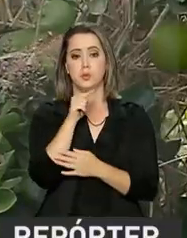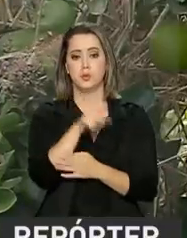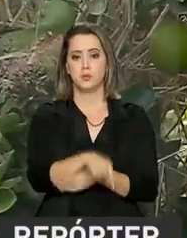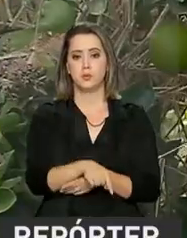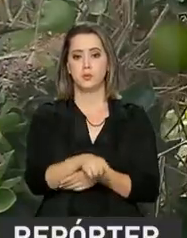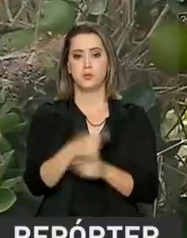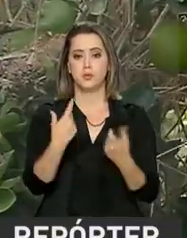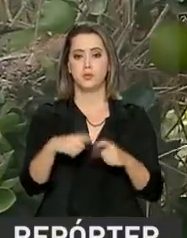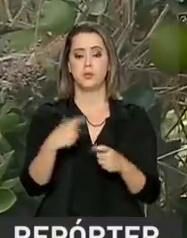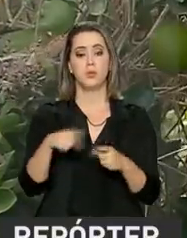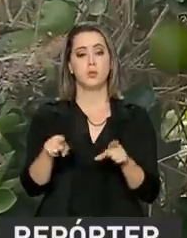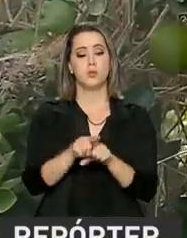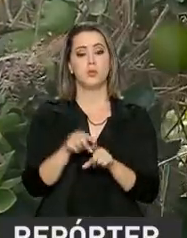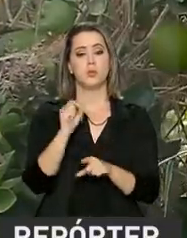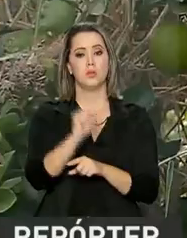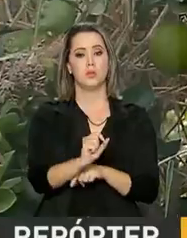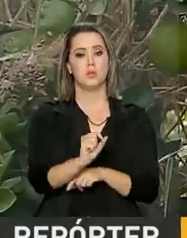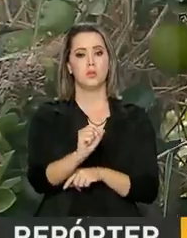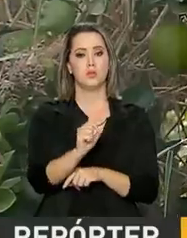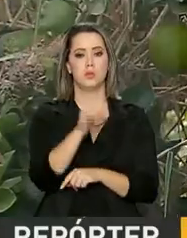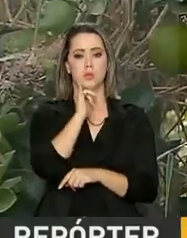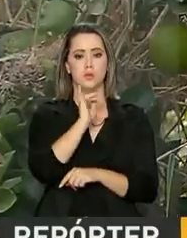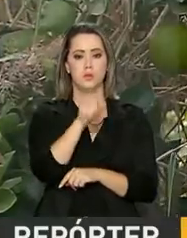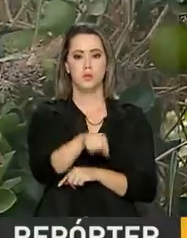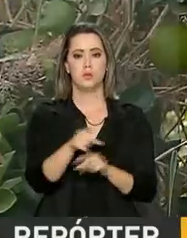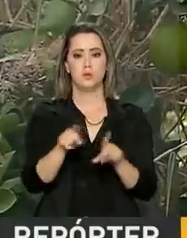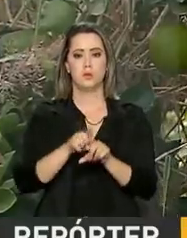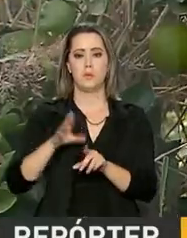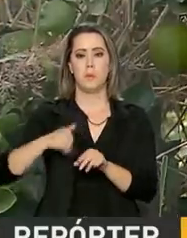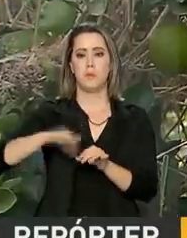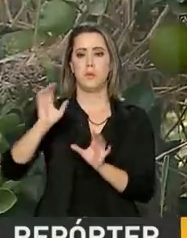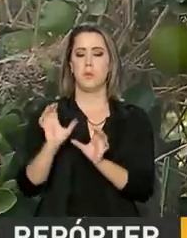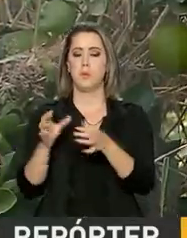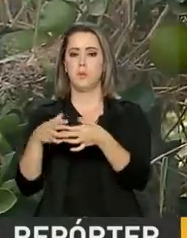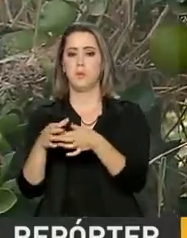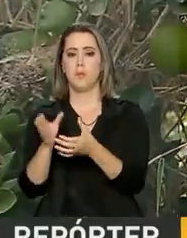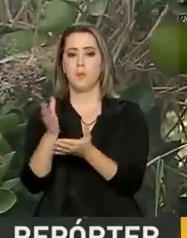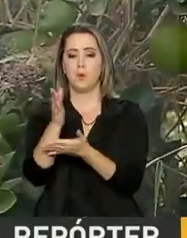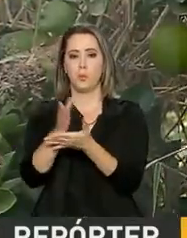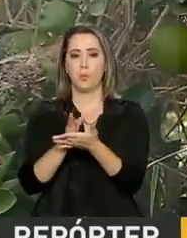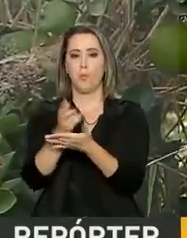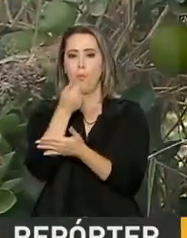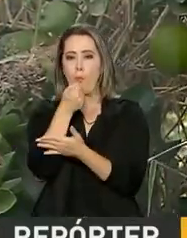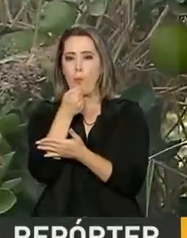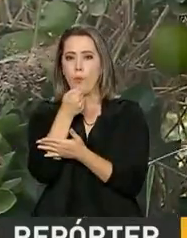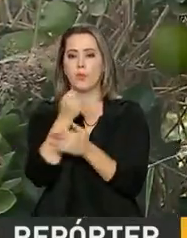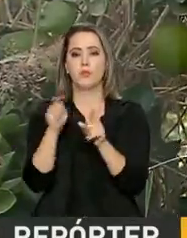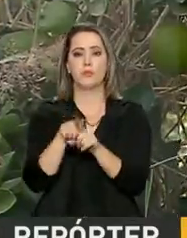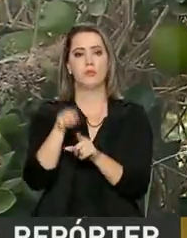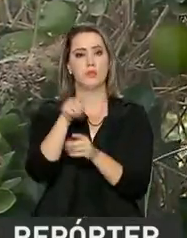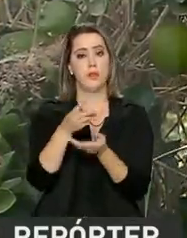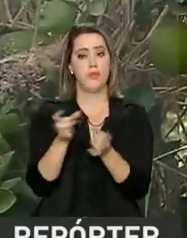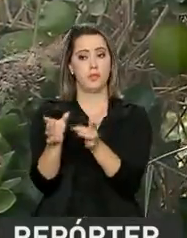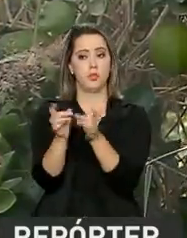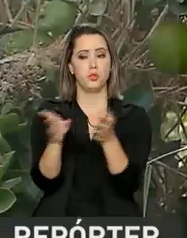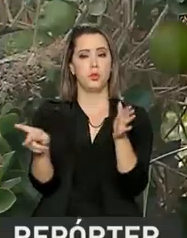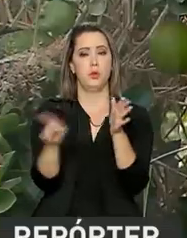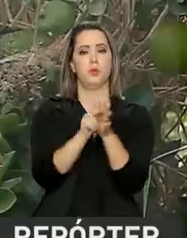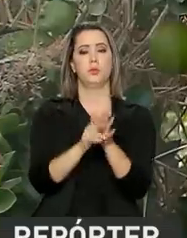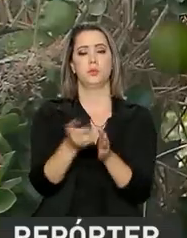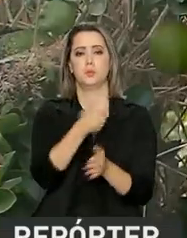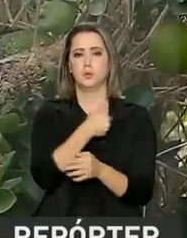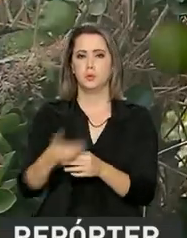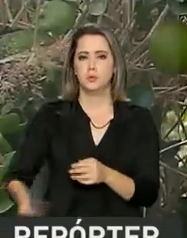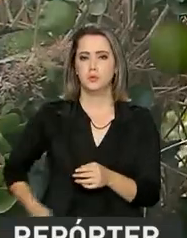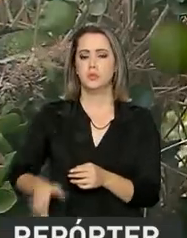aqui na chácara do gilard por exemplo parte da produção de limão é vendida diretamente para o governo assim ele